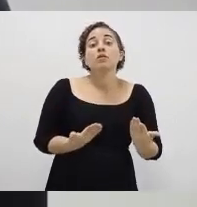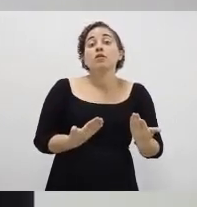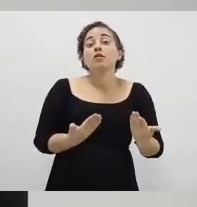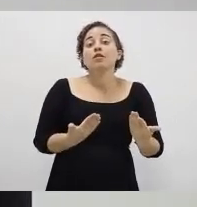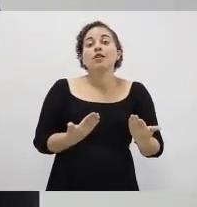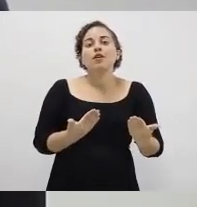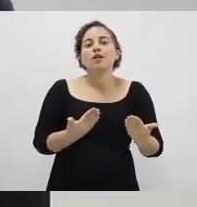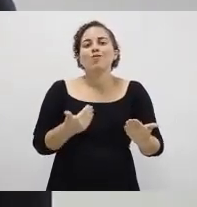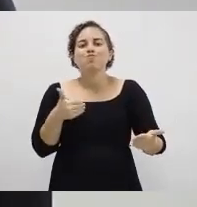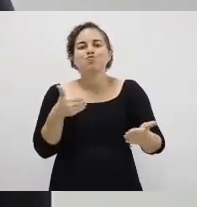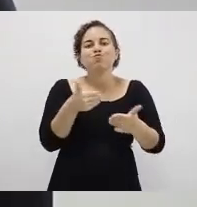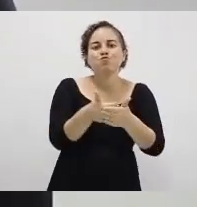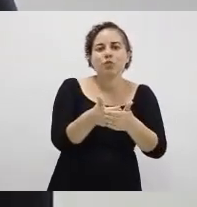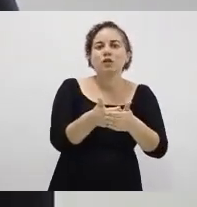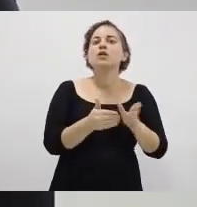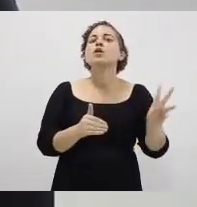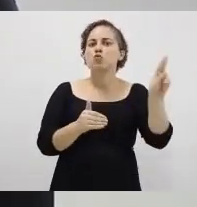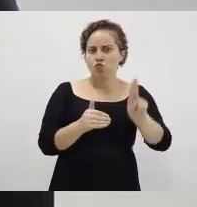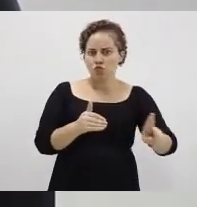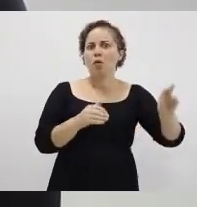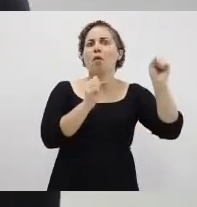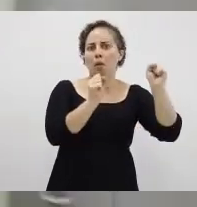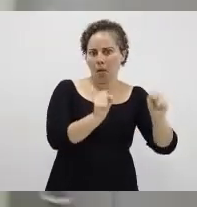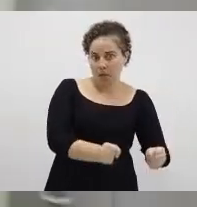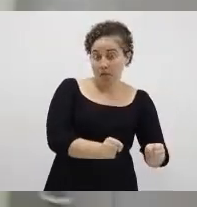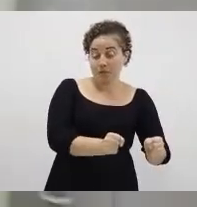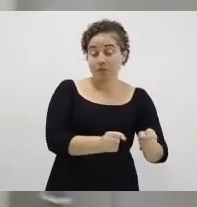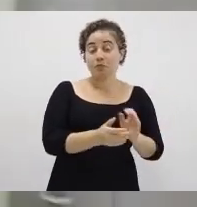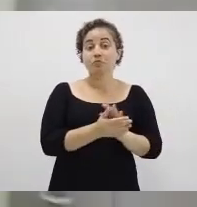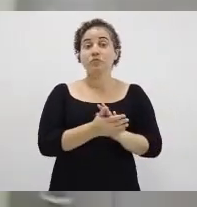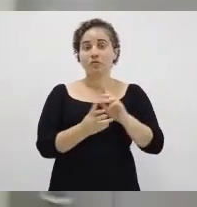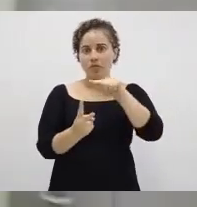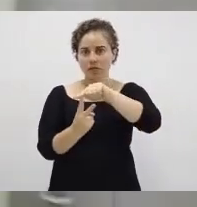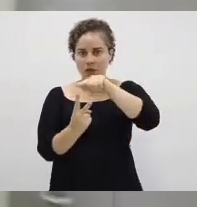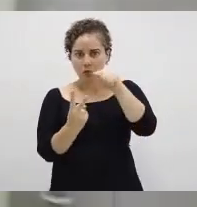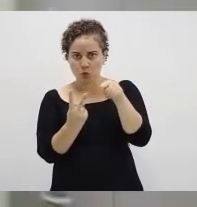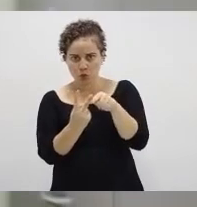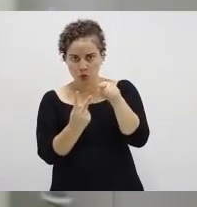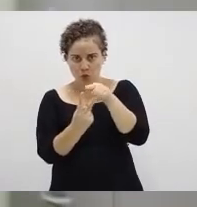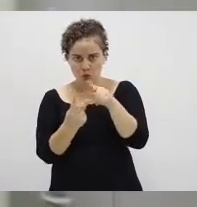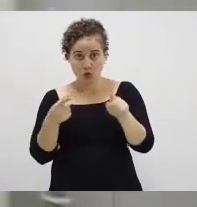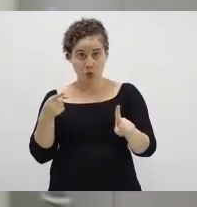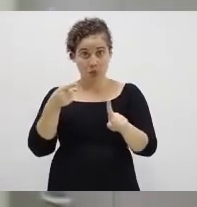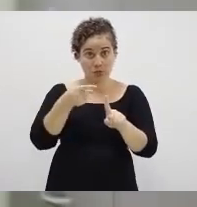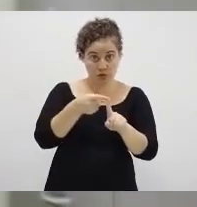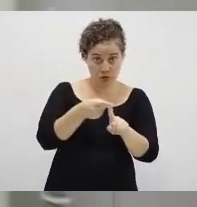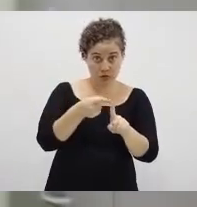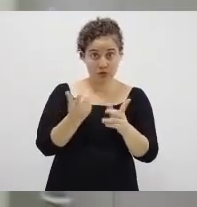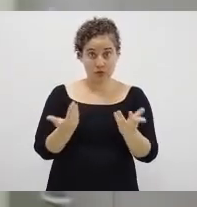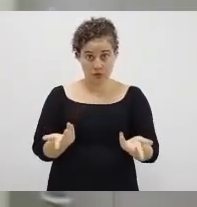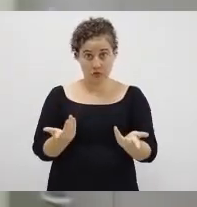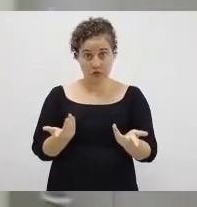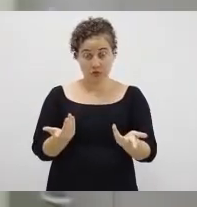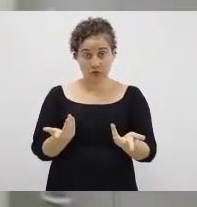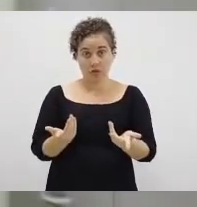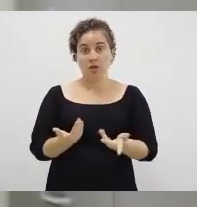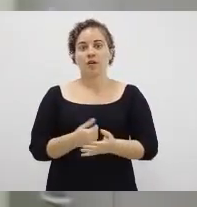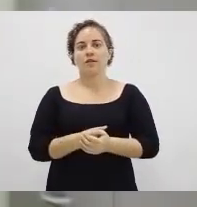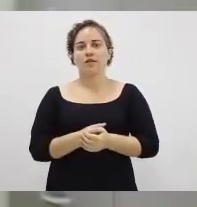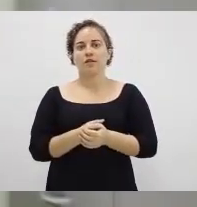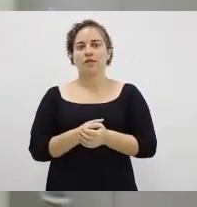que as pessoas utilizem aquele produto. Essas são as duas principais funções que a gente chama de funções